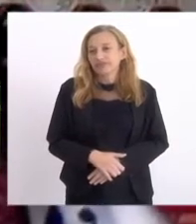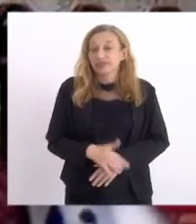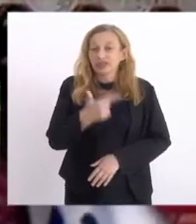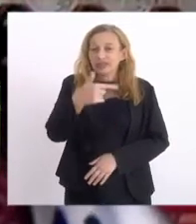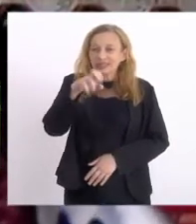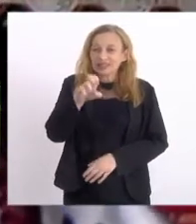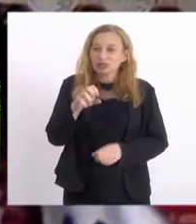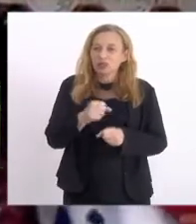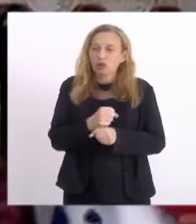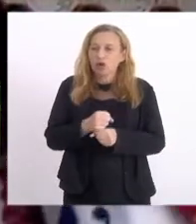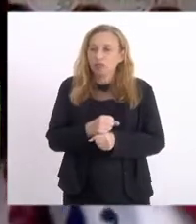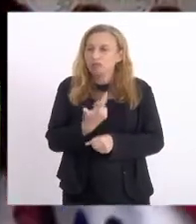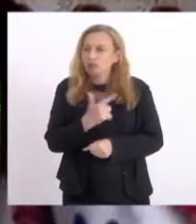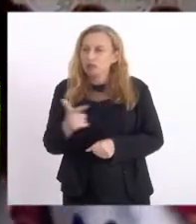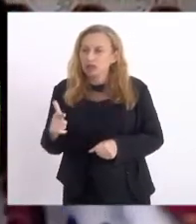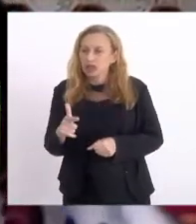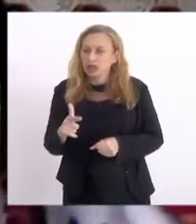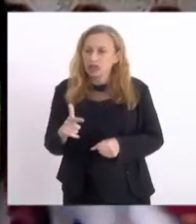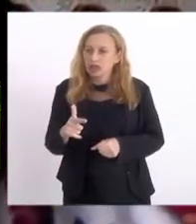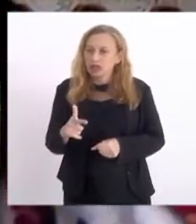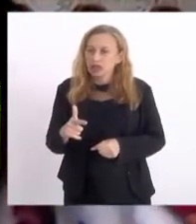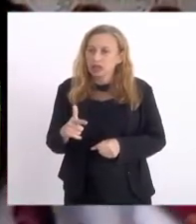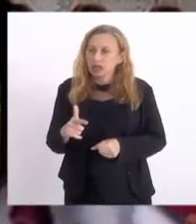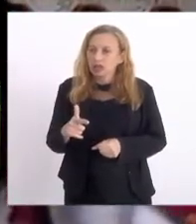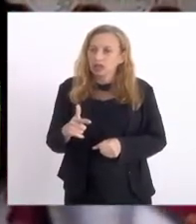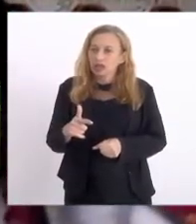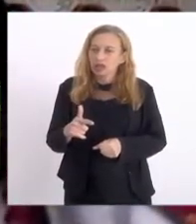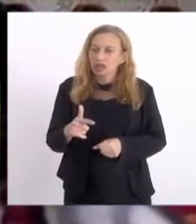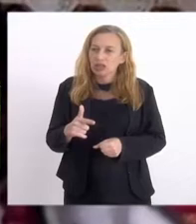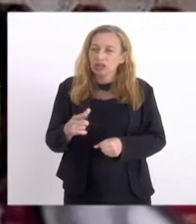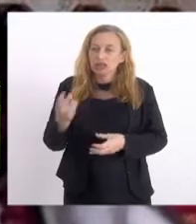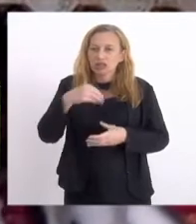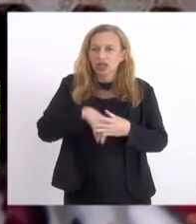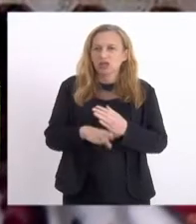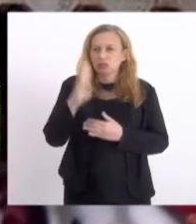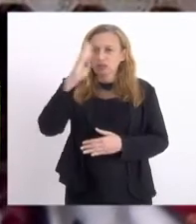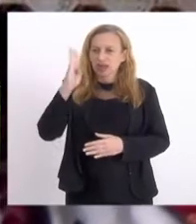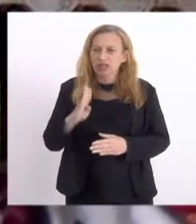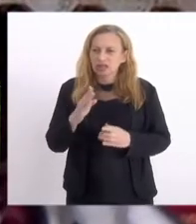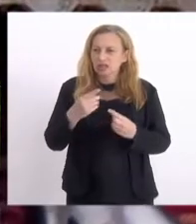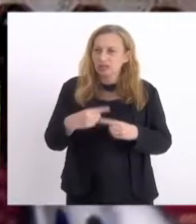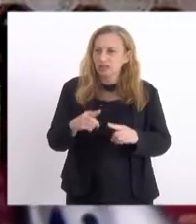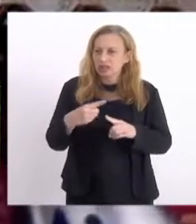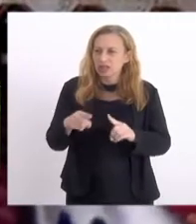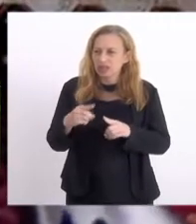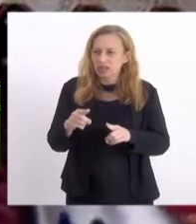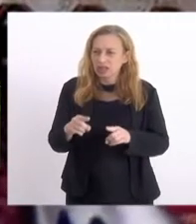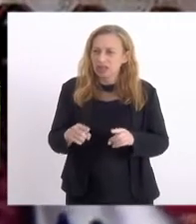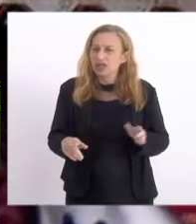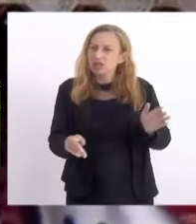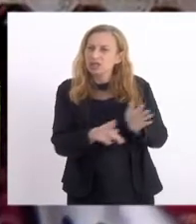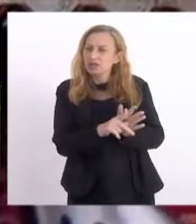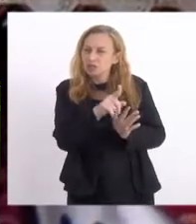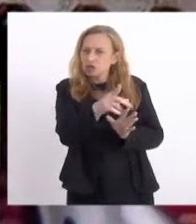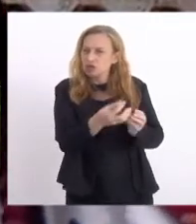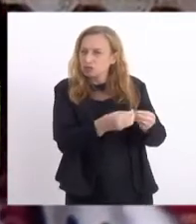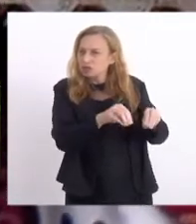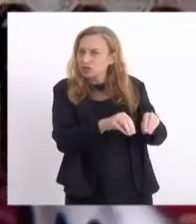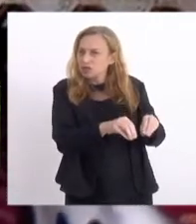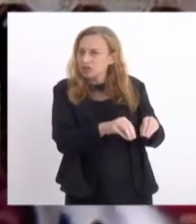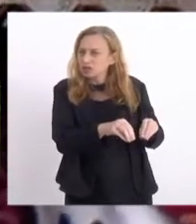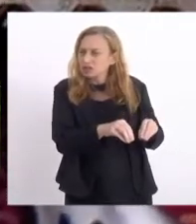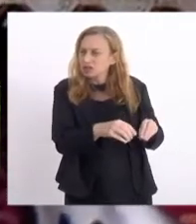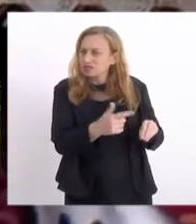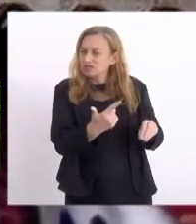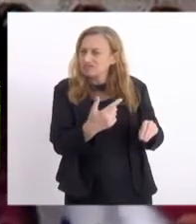25 anos, né, não há ranqueamento no Brasil de perseguição, esse projeto, além de estar prejudicado, ele não